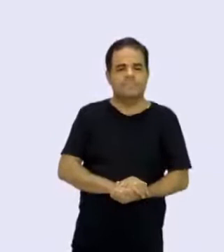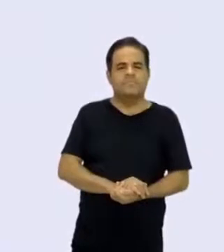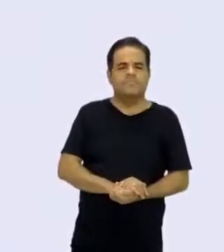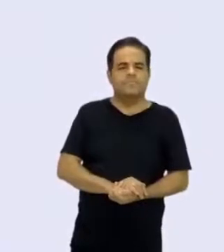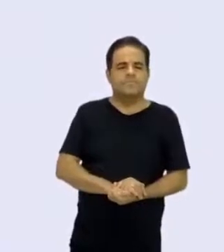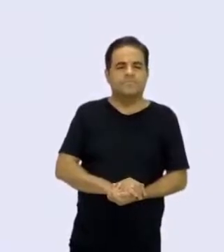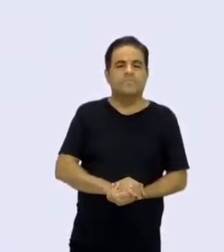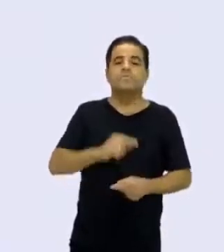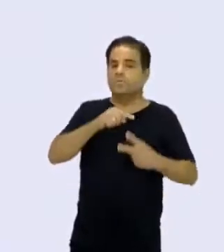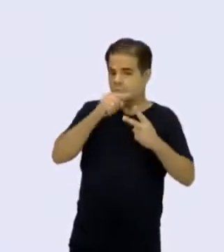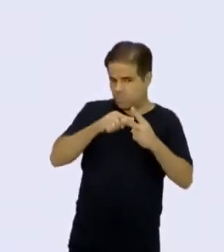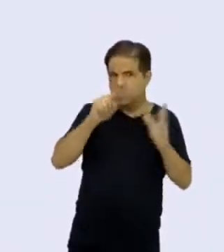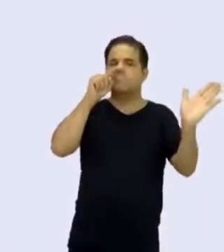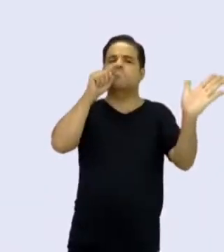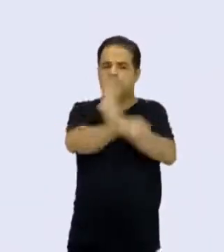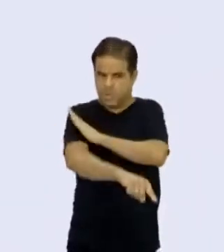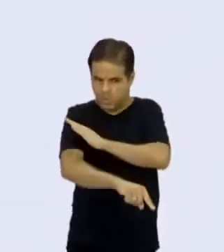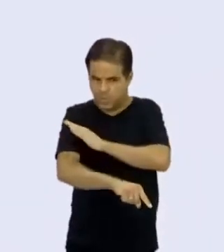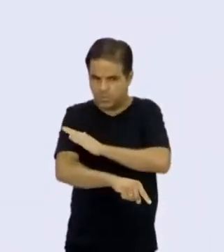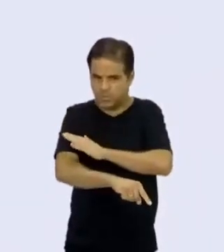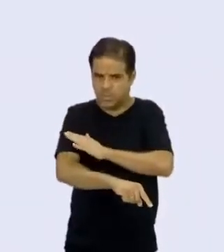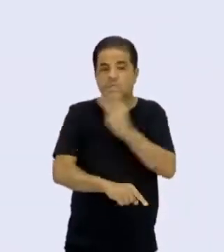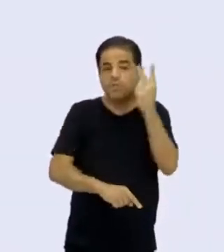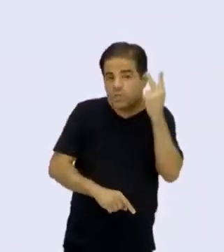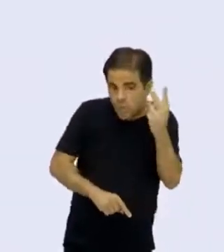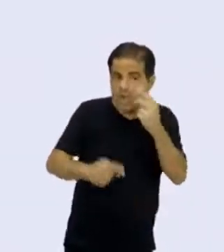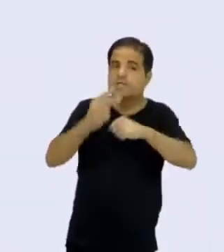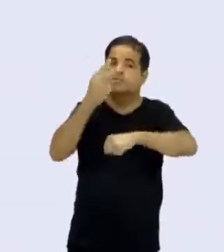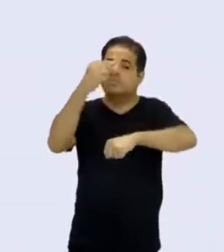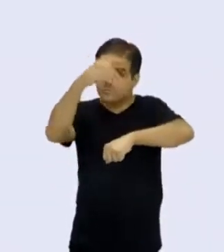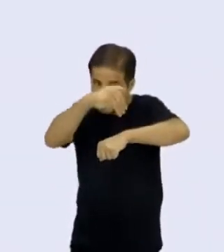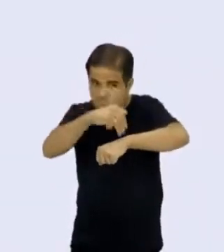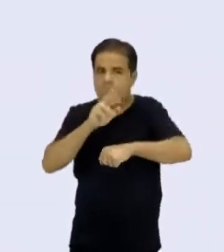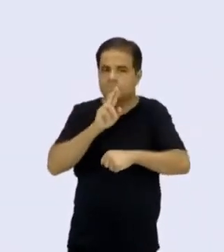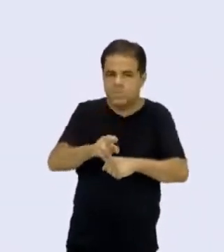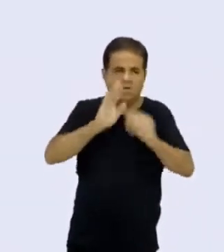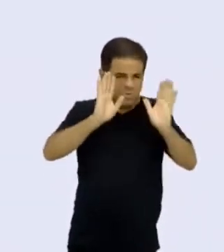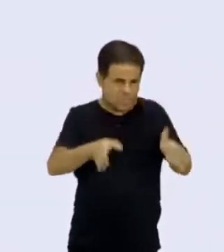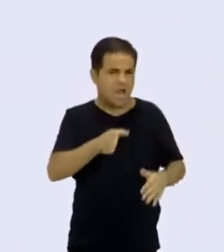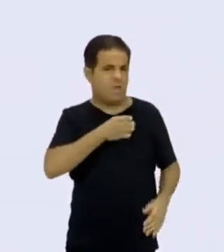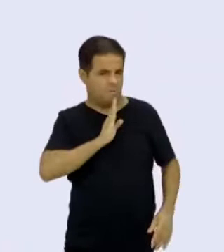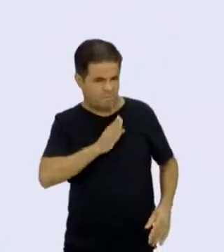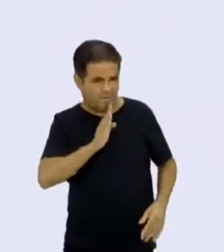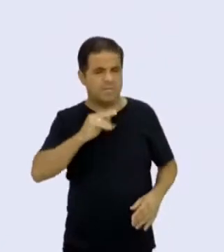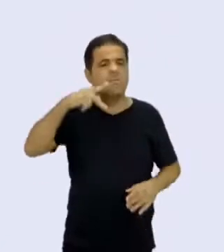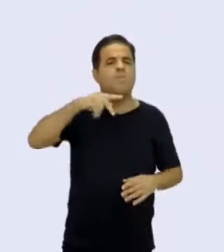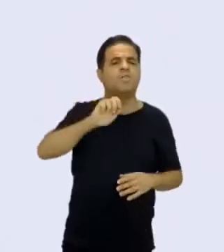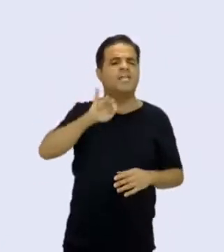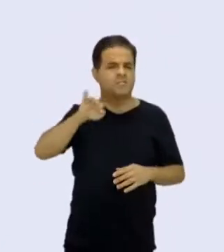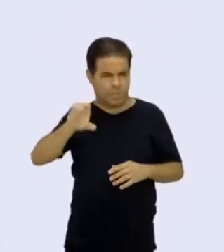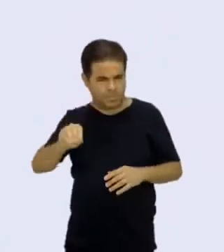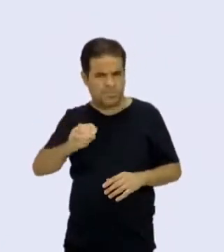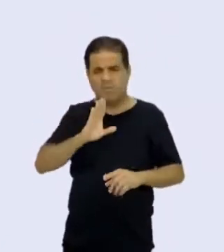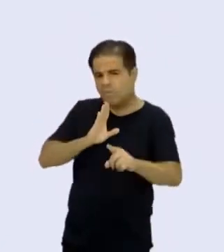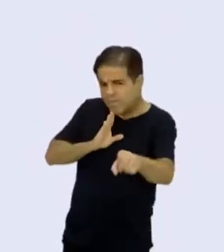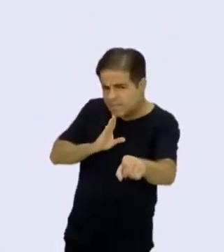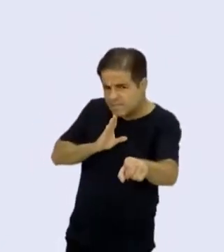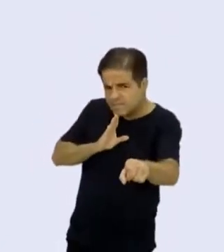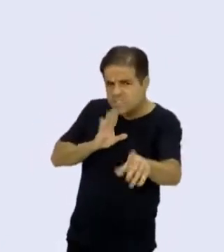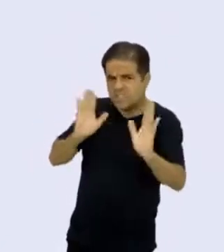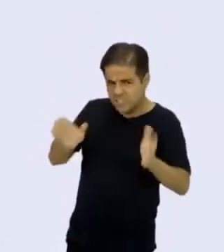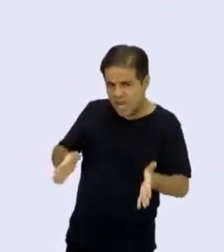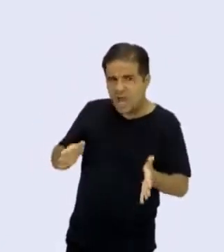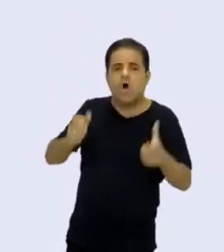Vocês têm aqui duas perguntinhas, 2 minutinhos para responder. Você já ouviu falar sobre o potenciômetro?